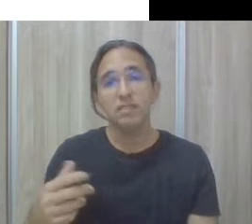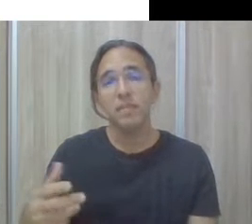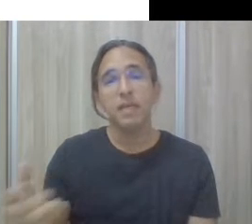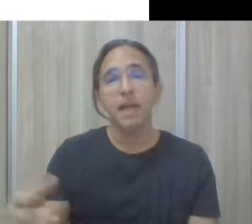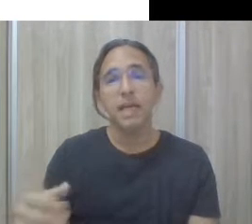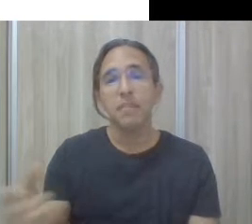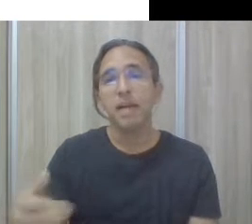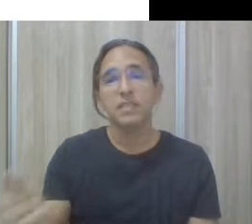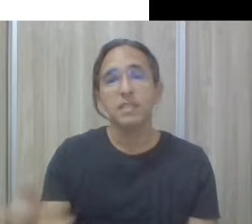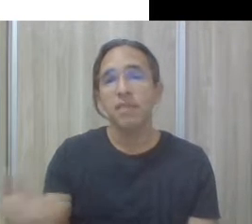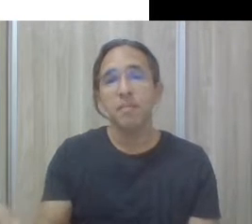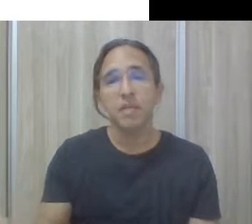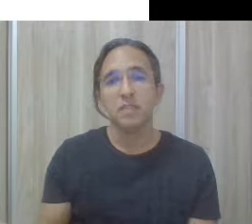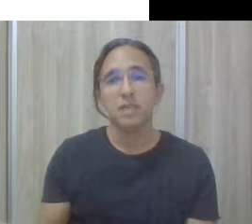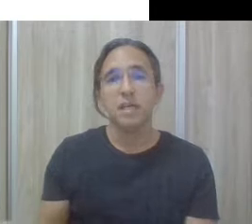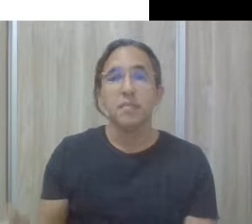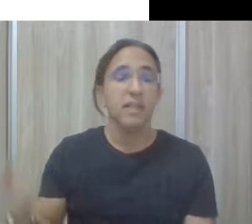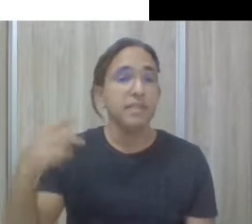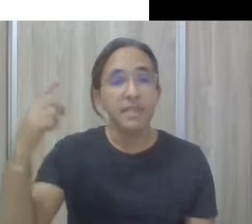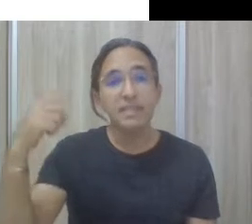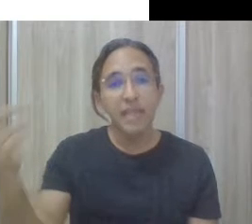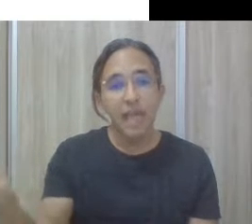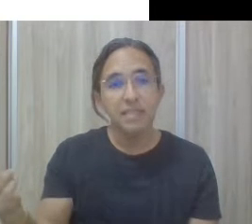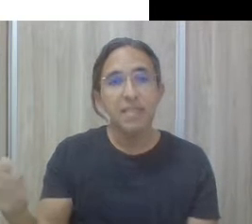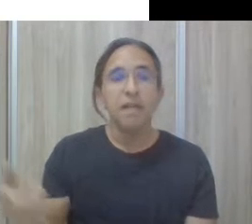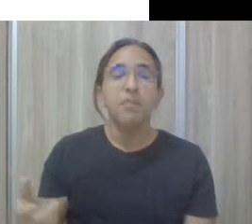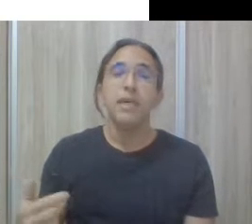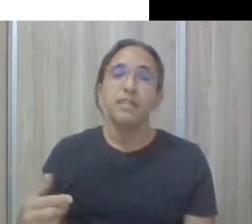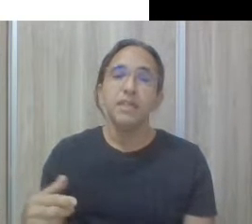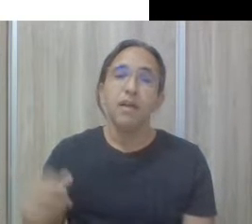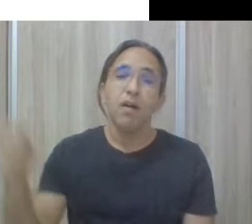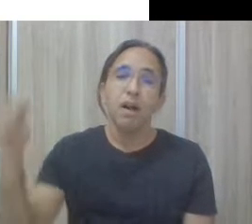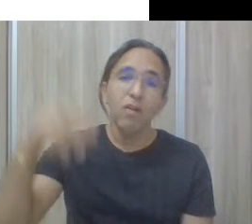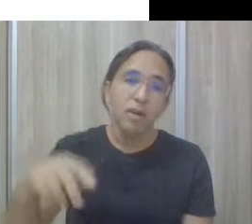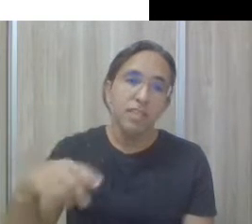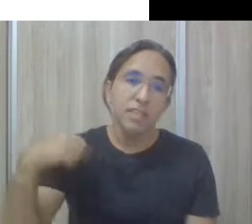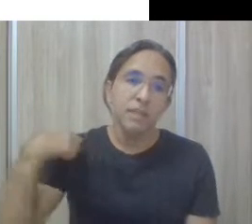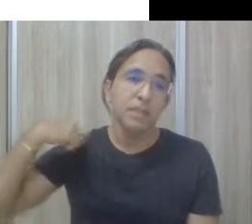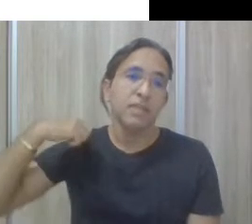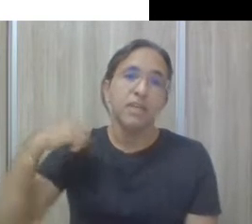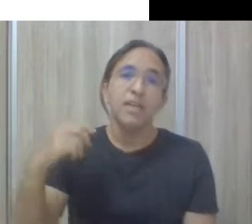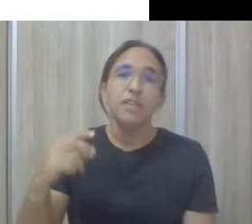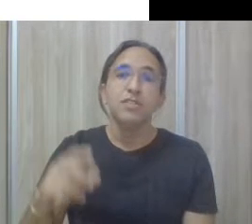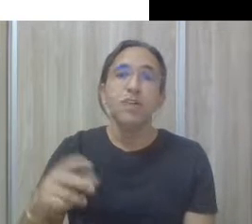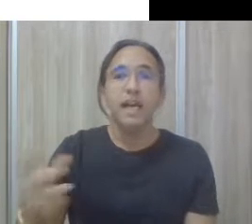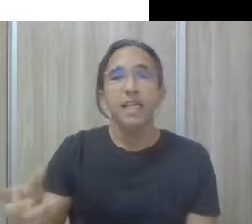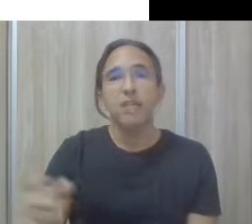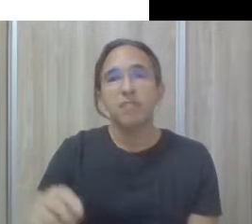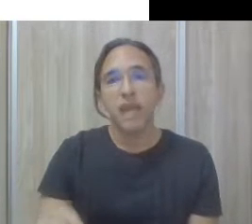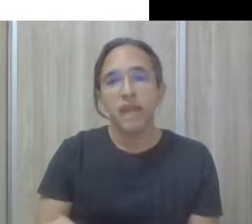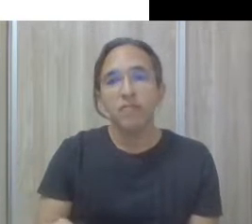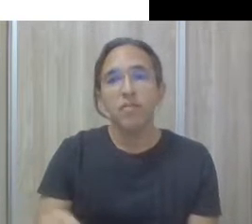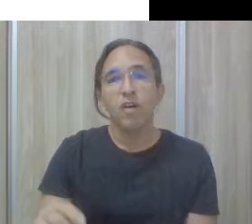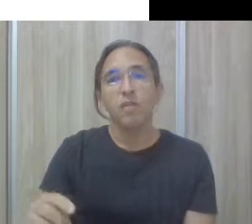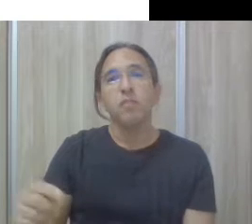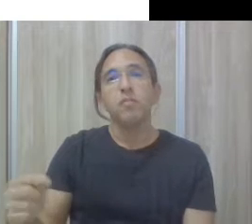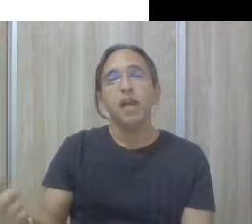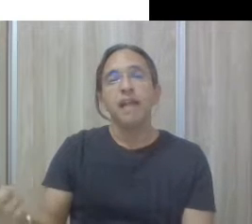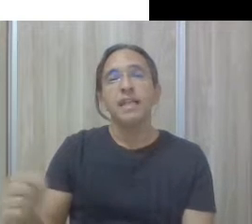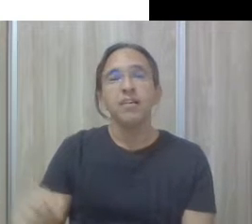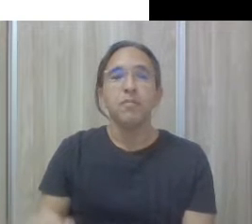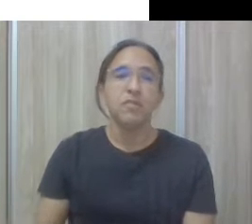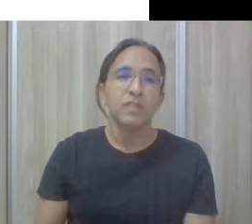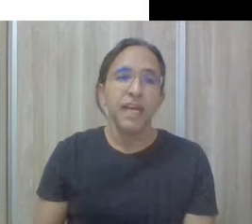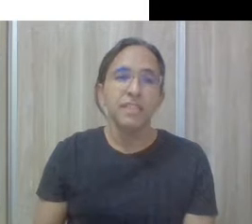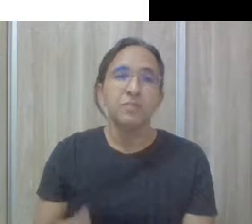tinha, que eu sabia que a gramática dele não é a mesma. Mas às vezes você esquece. Por exemplo, é uma lógica, né? Por exemplo, se ele não tem o